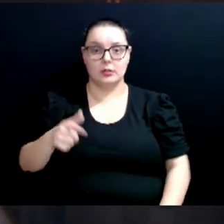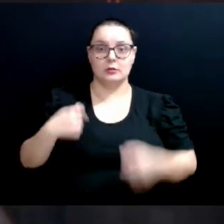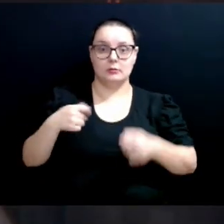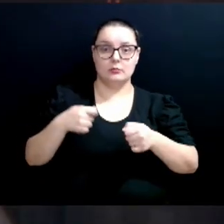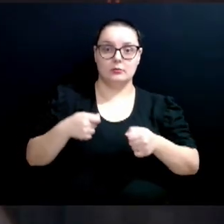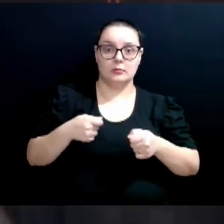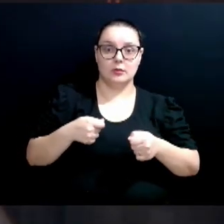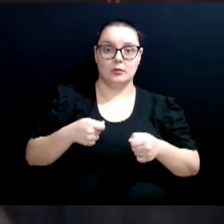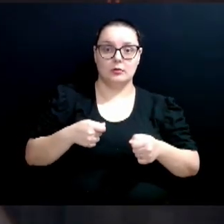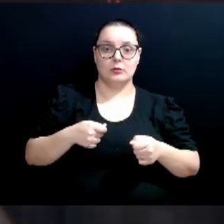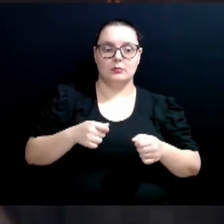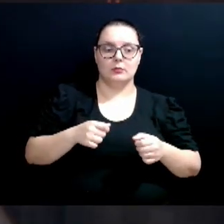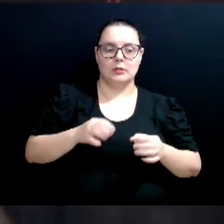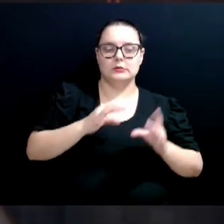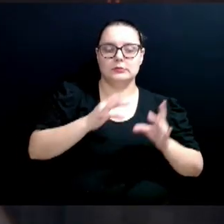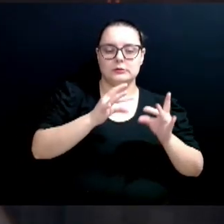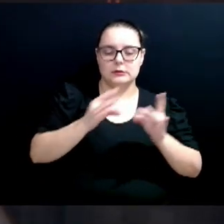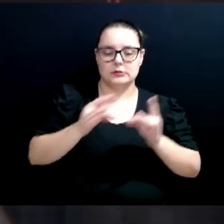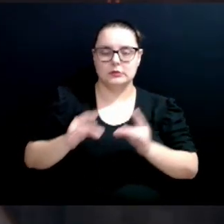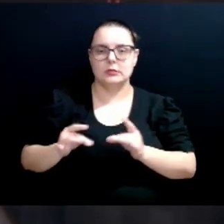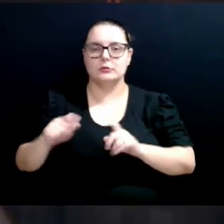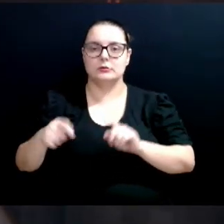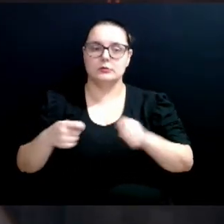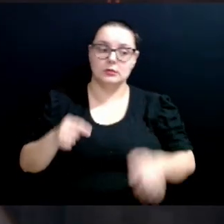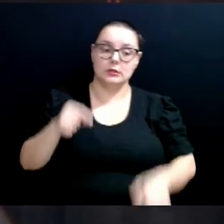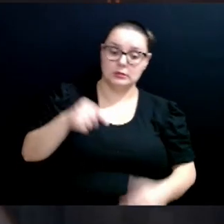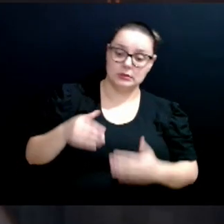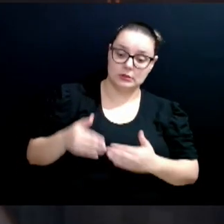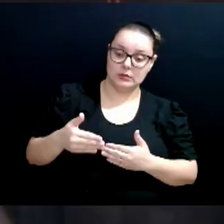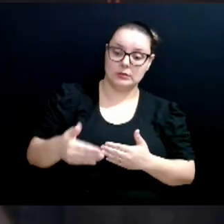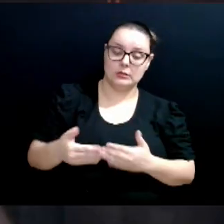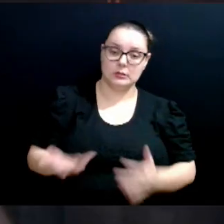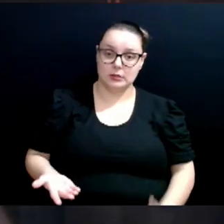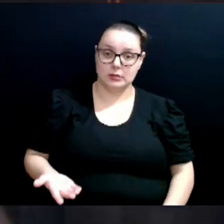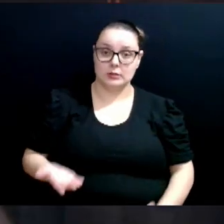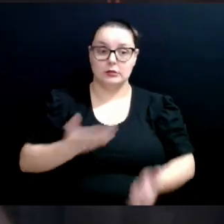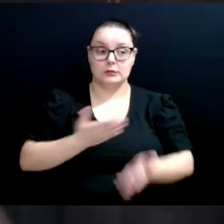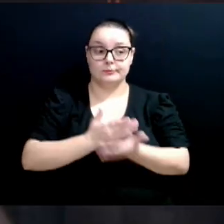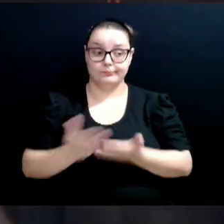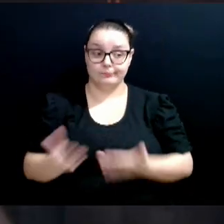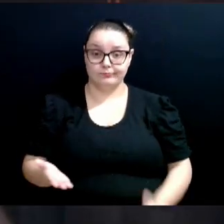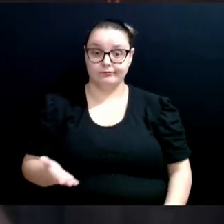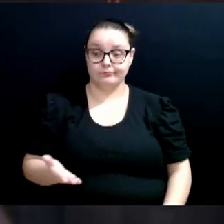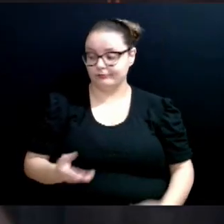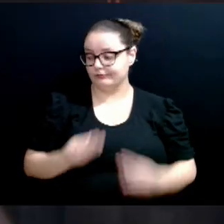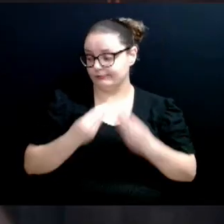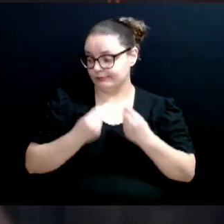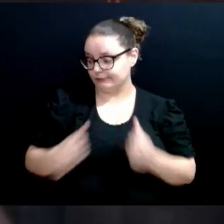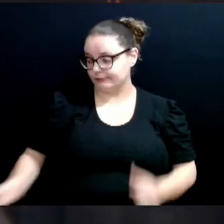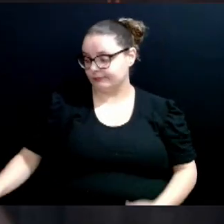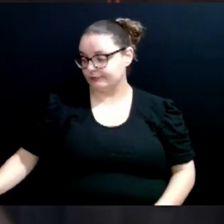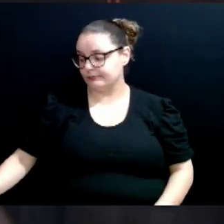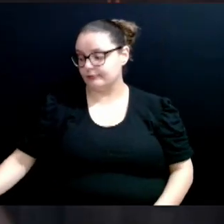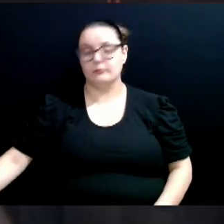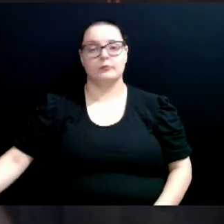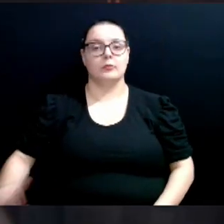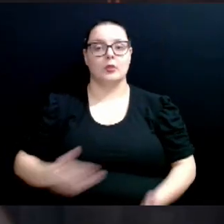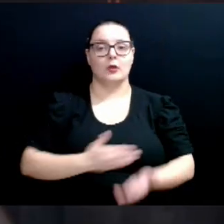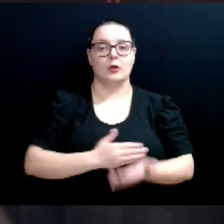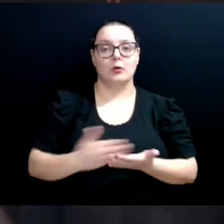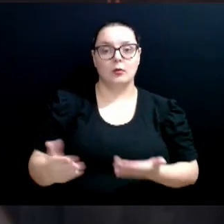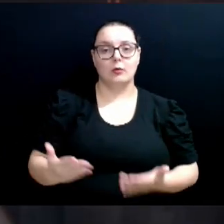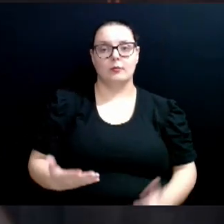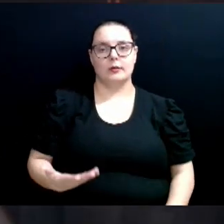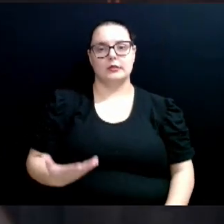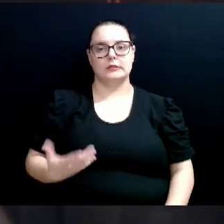contorno ao outro e sinalizar, olha, a partir daqui começa a ficar desgastante para mim, começa a demandar muito de mim, a